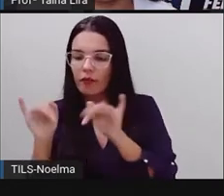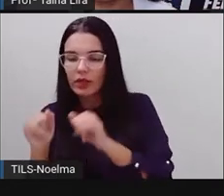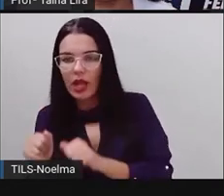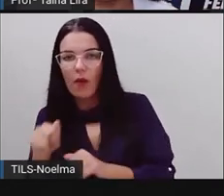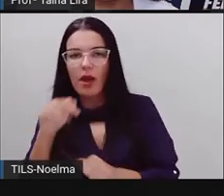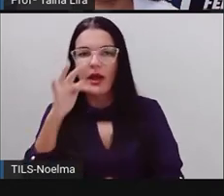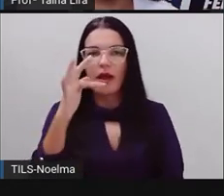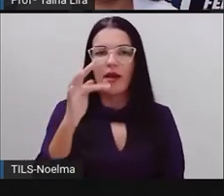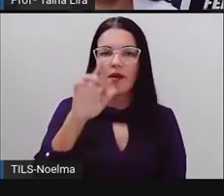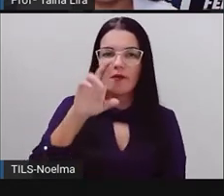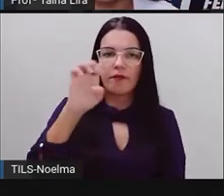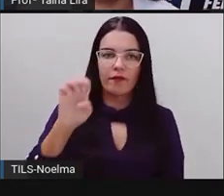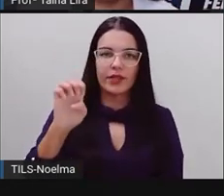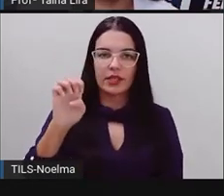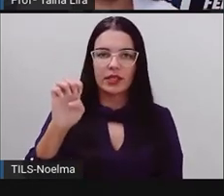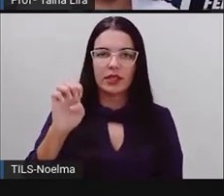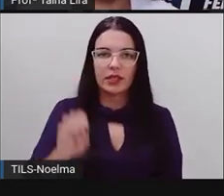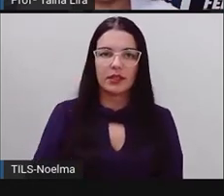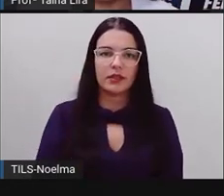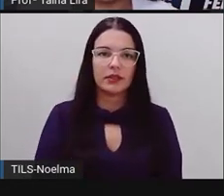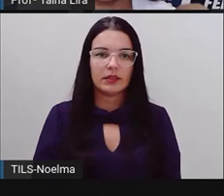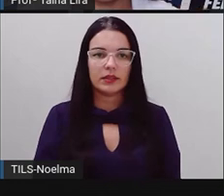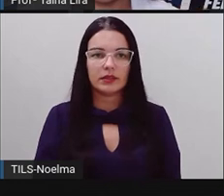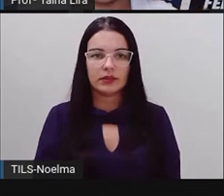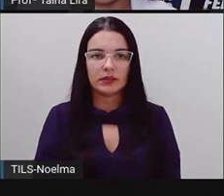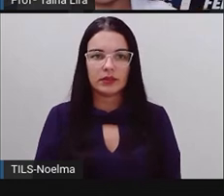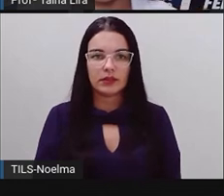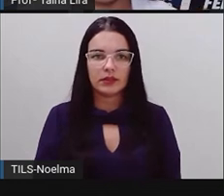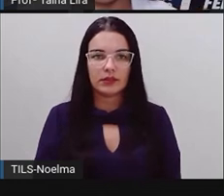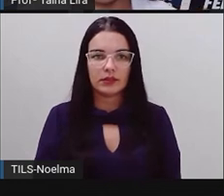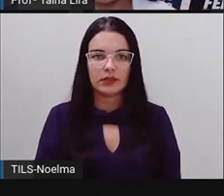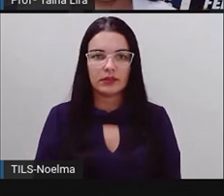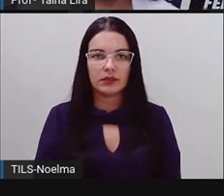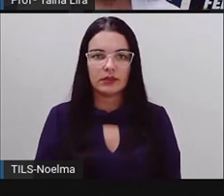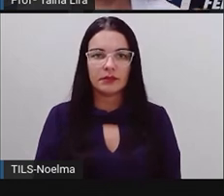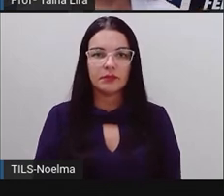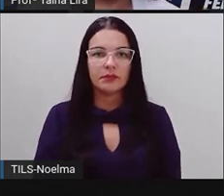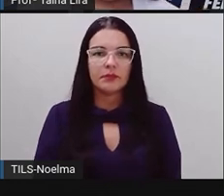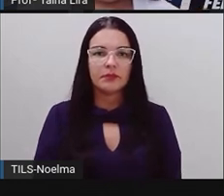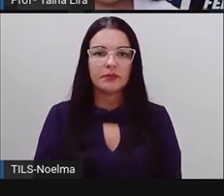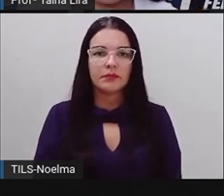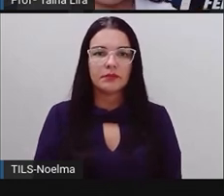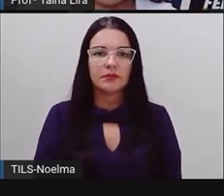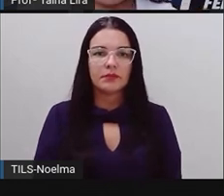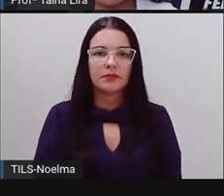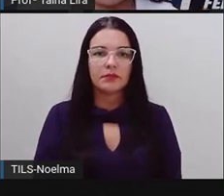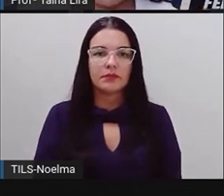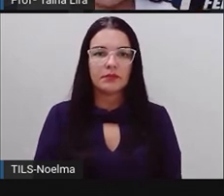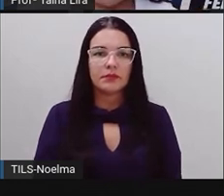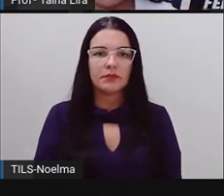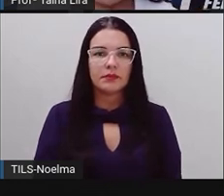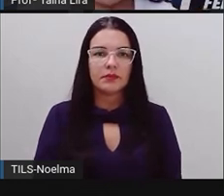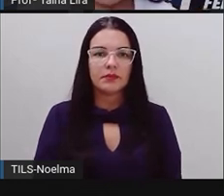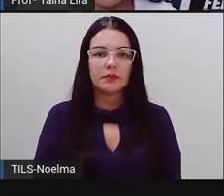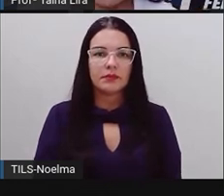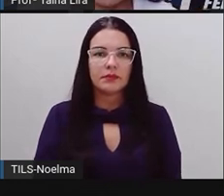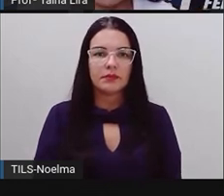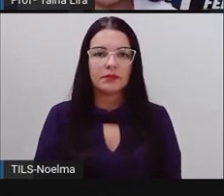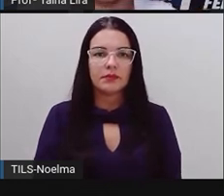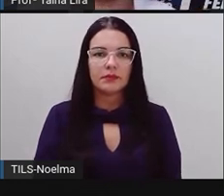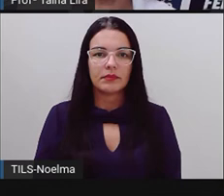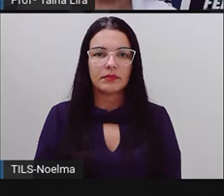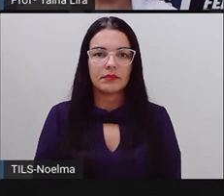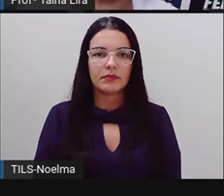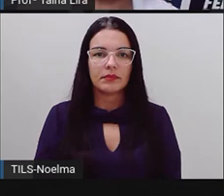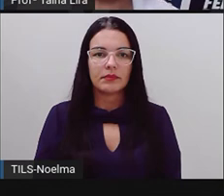né então vou escrever com a letra e tá bom vamos aqui exemplos os alimentos de